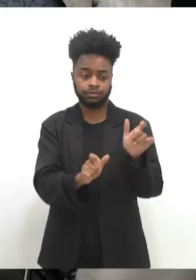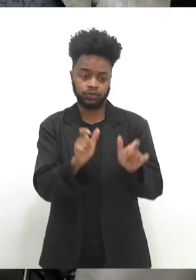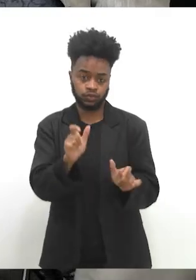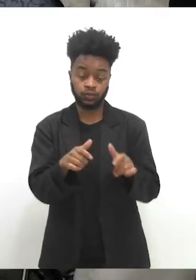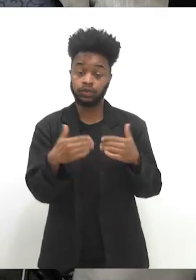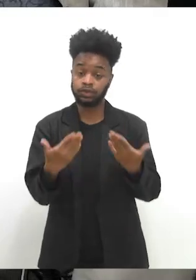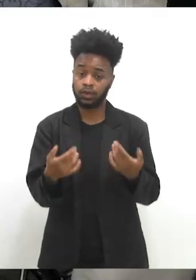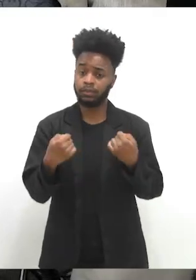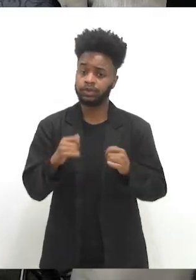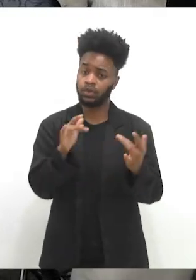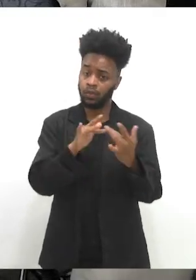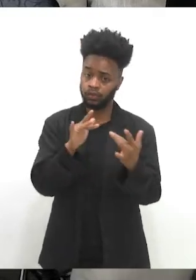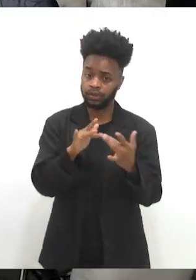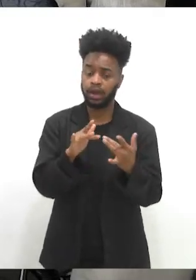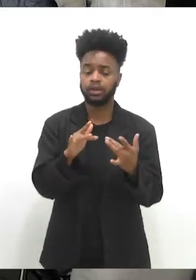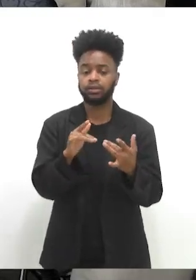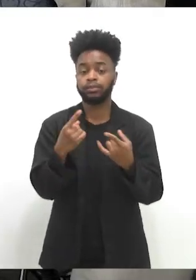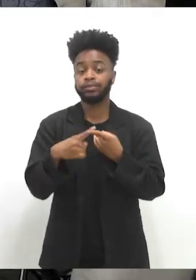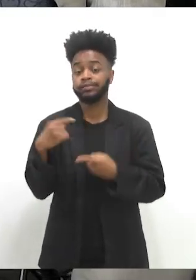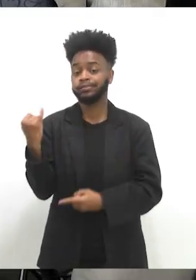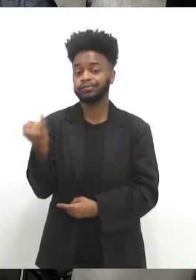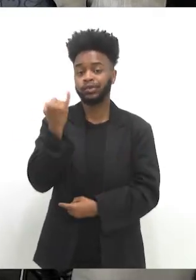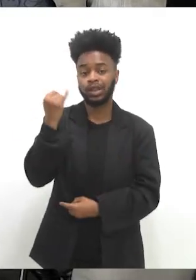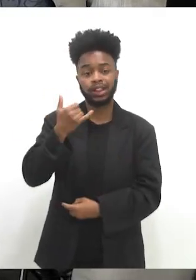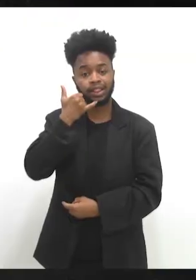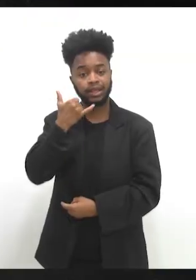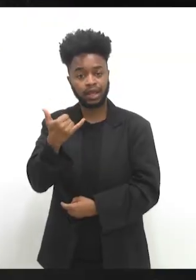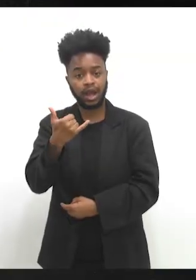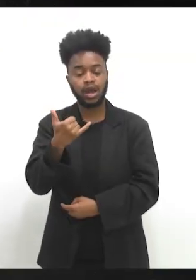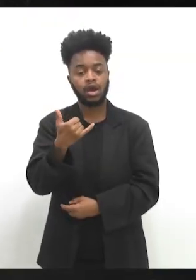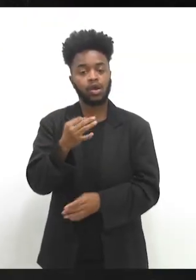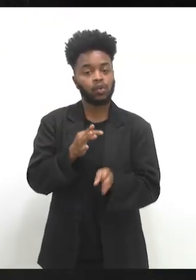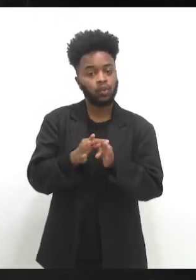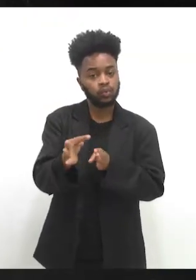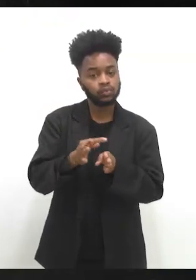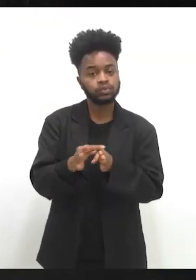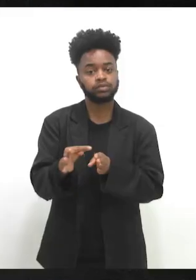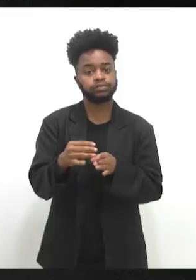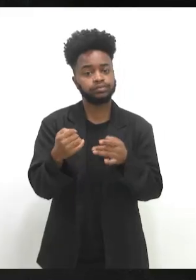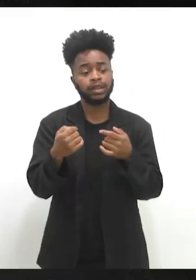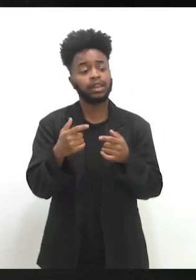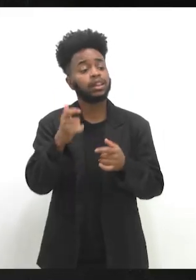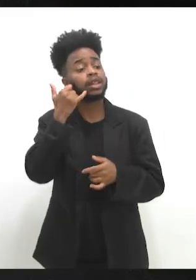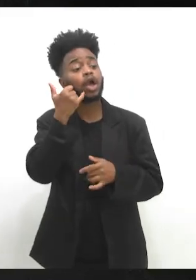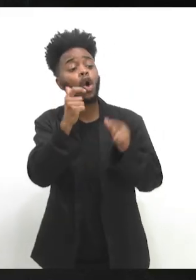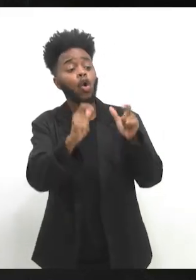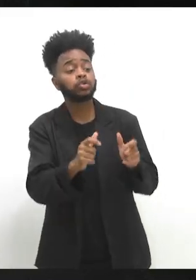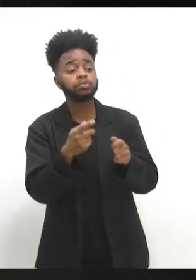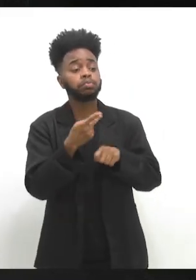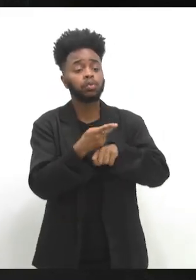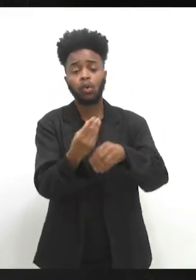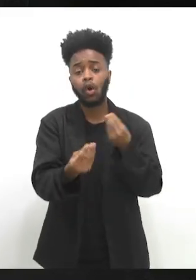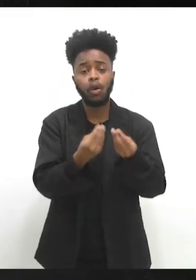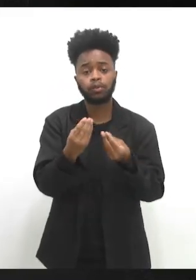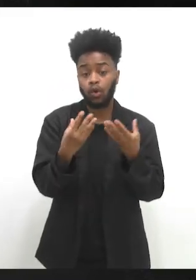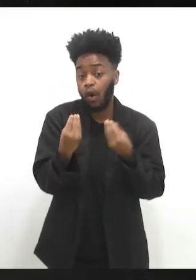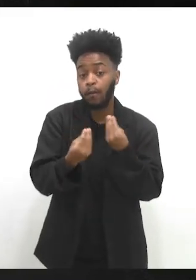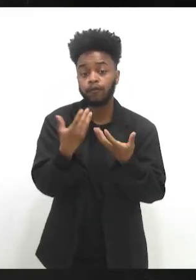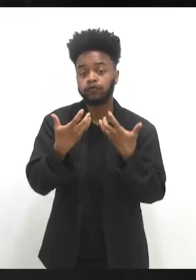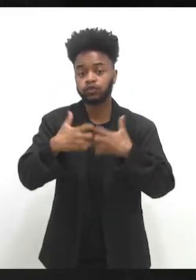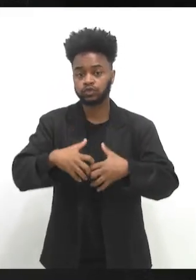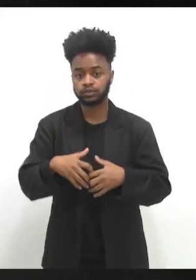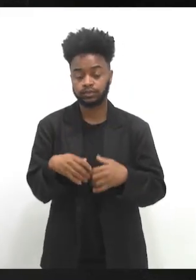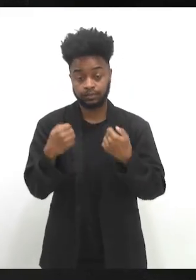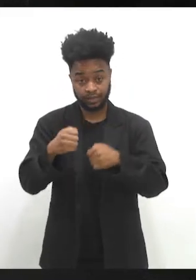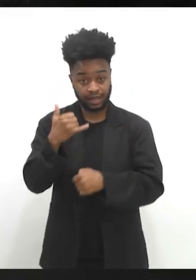então assim, entre em contato, é muito importante ligar para o conselho tutelar ou Essa até é a para a questão, polícia. ligar para onde, procurar onde, como é que funciona